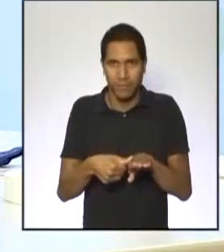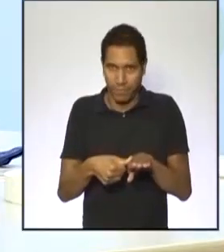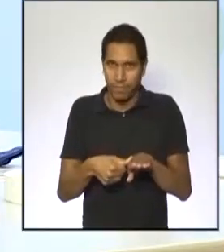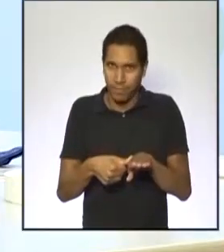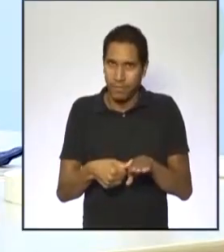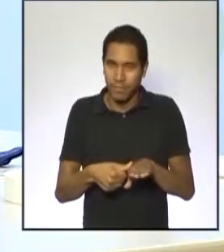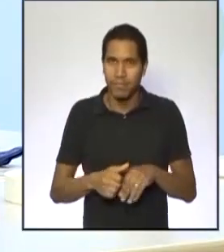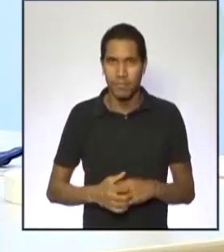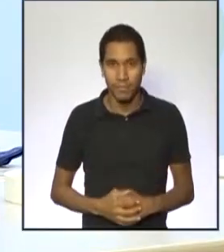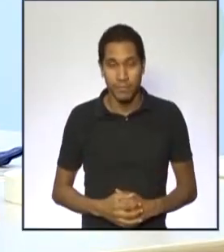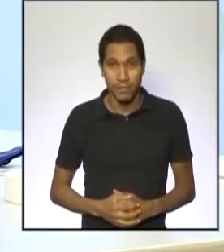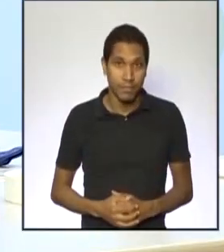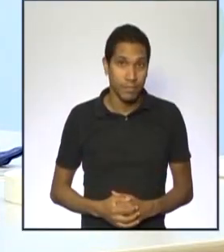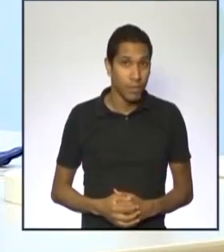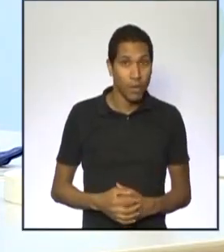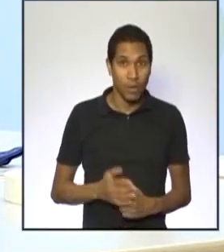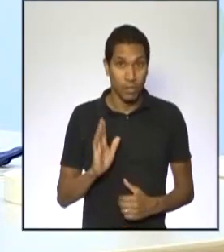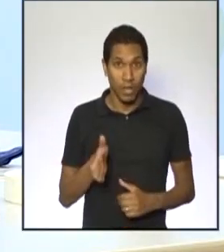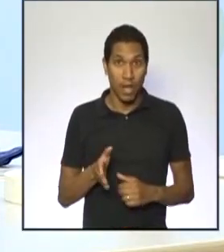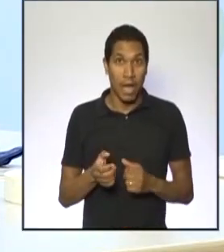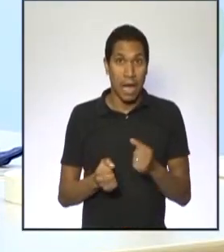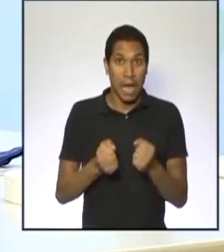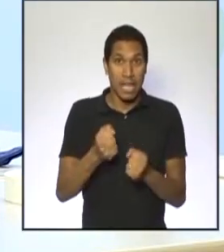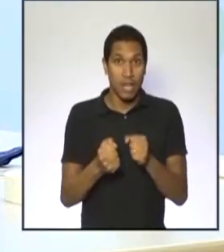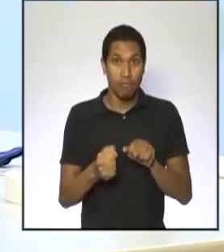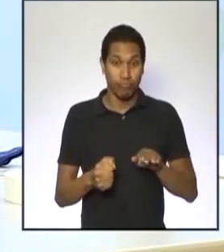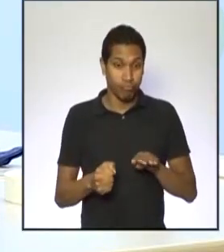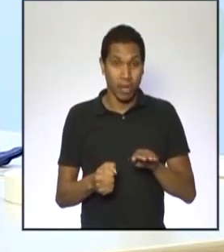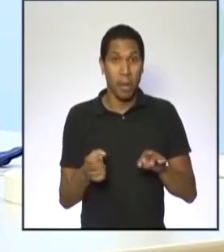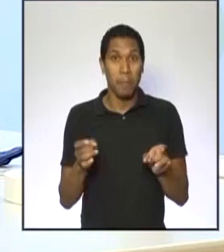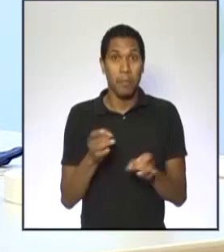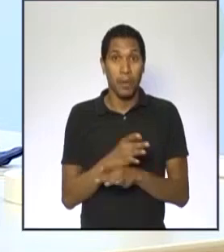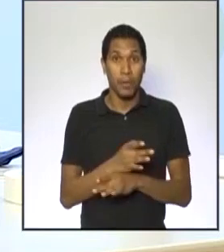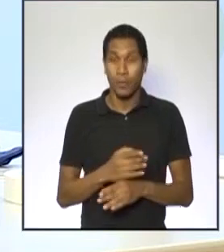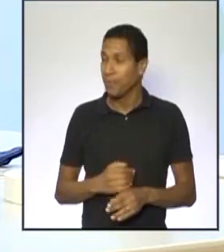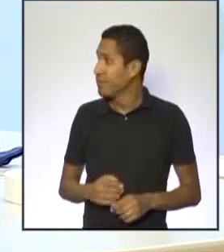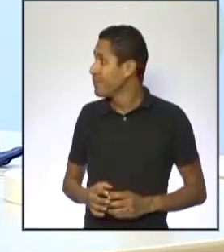Já estamos com o nosso carrinho pronto.